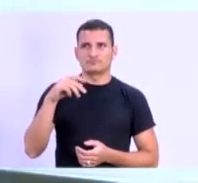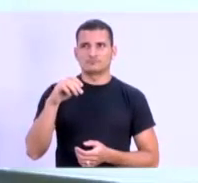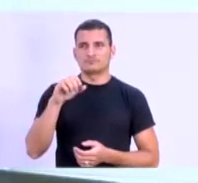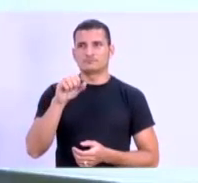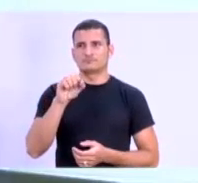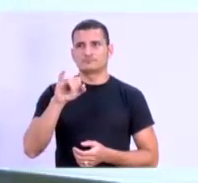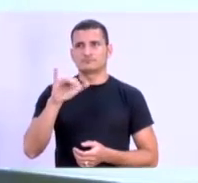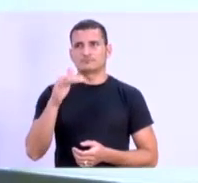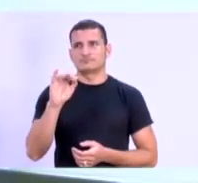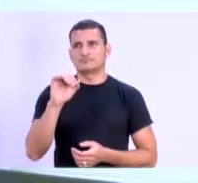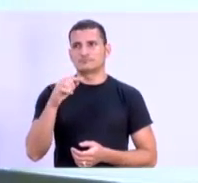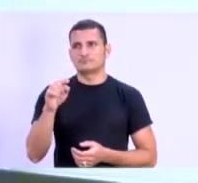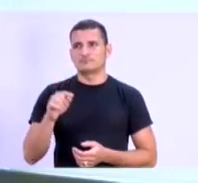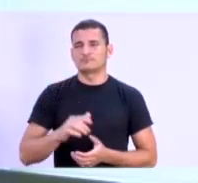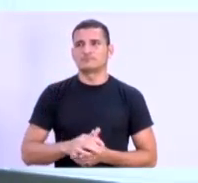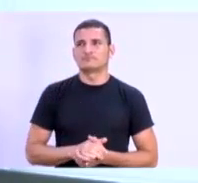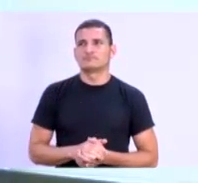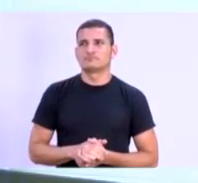N.